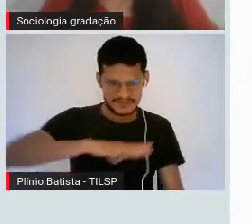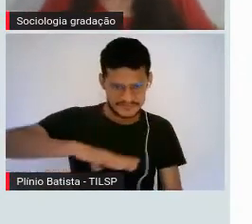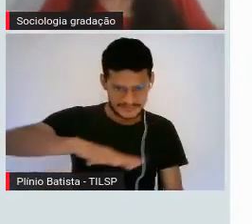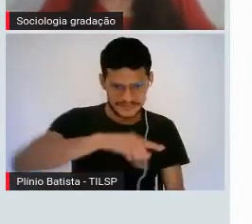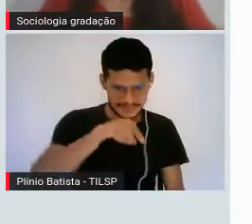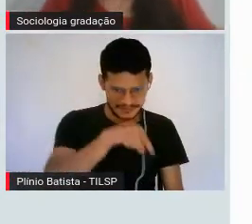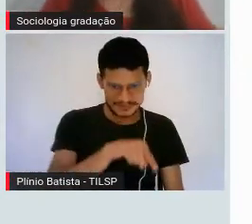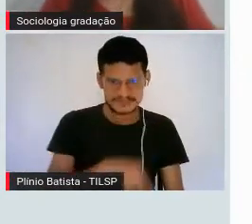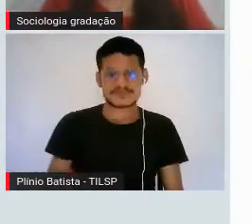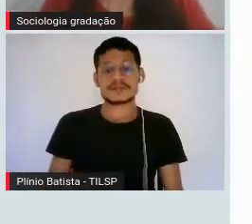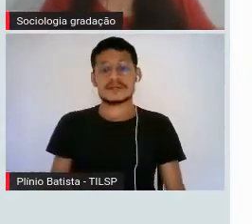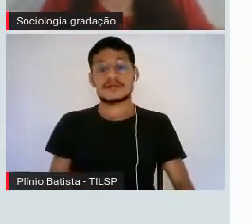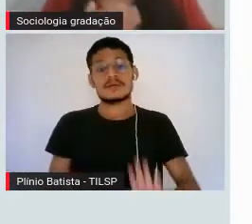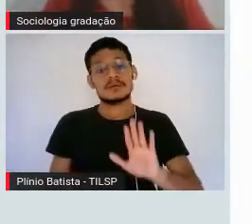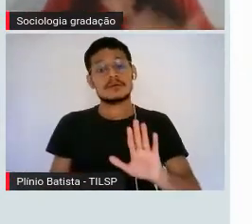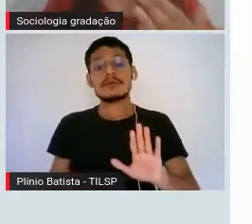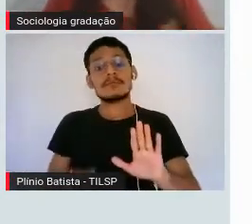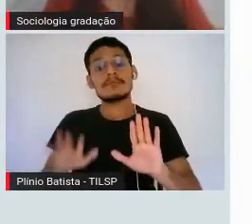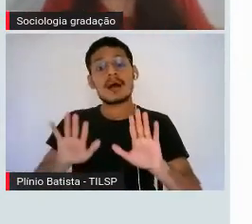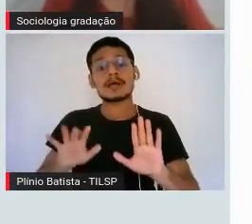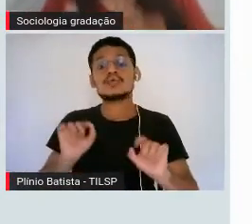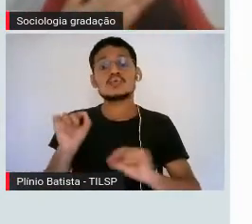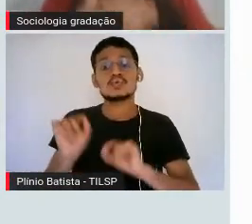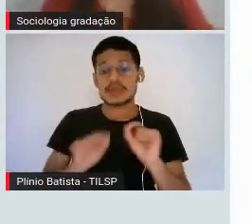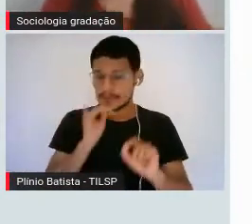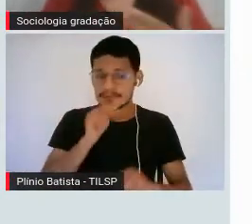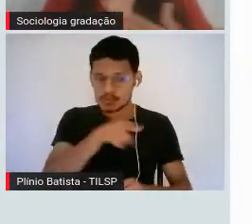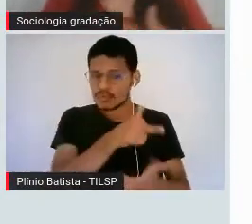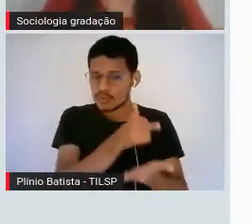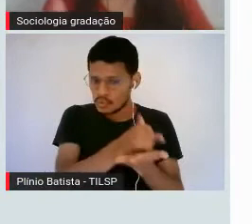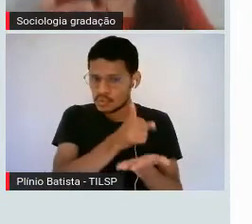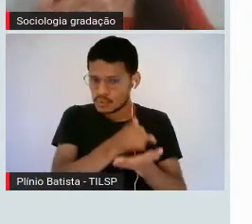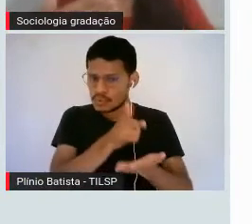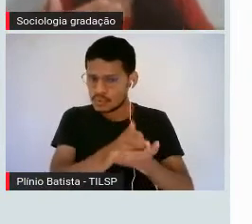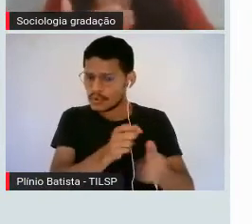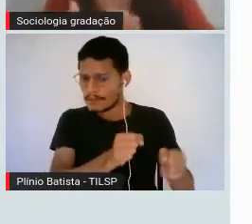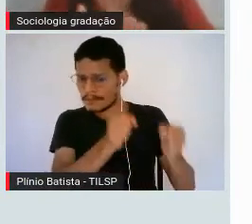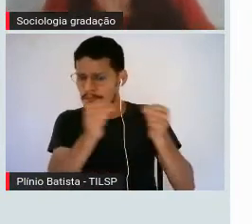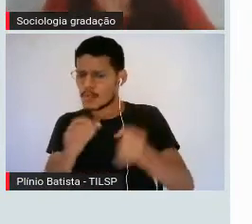de trabalhadores, mas continuou no poder e continuou